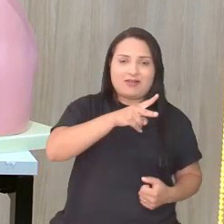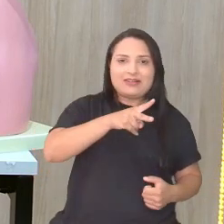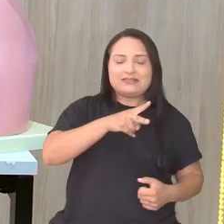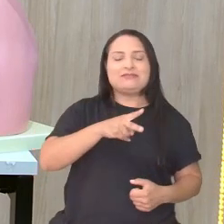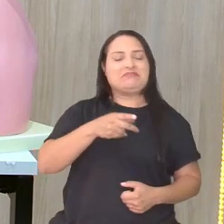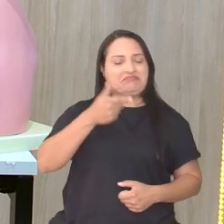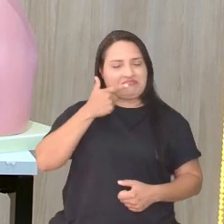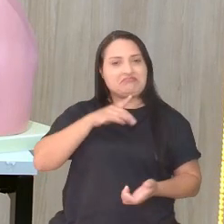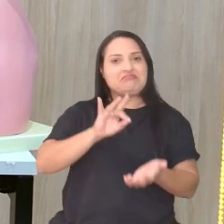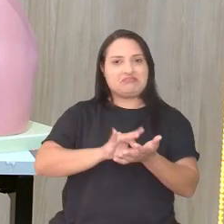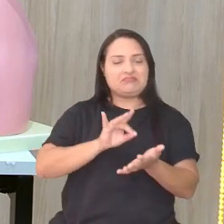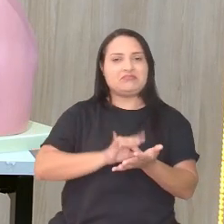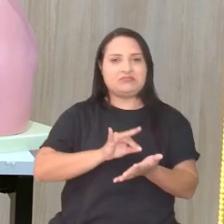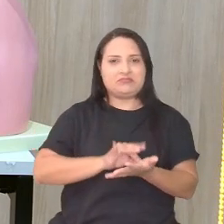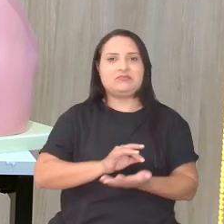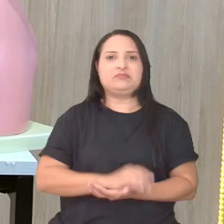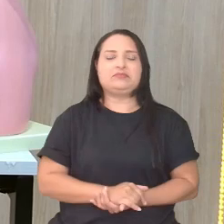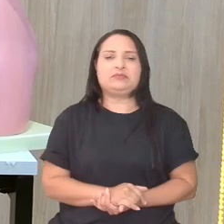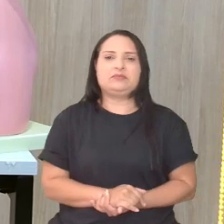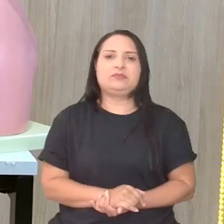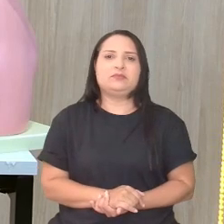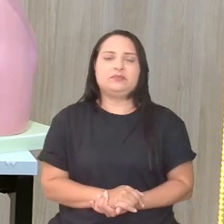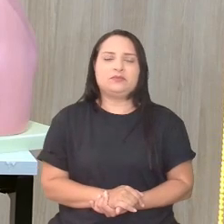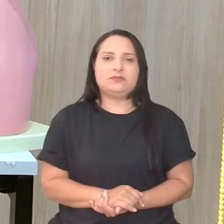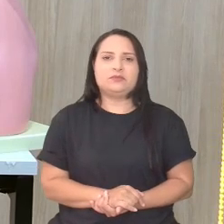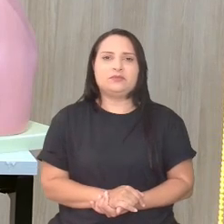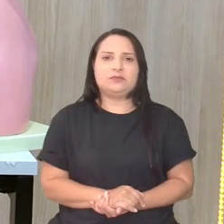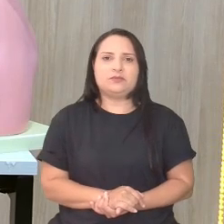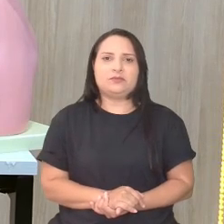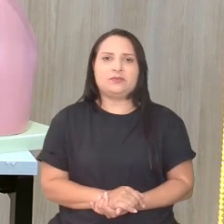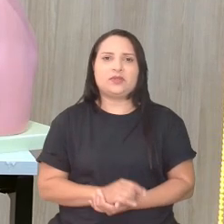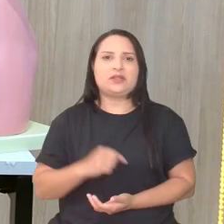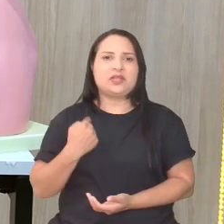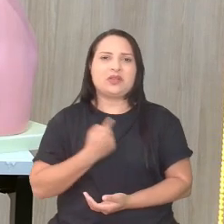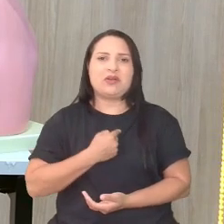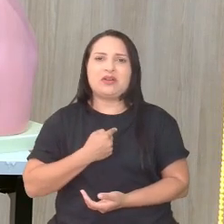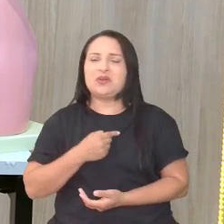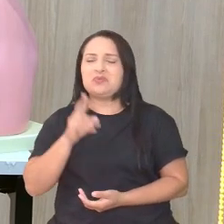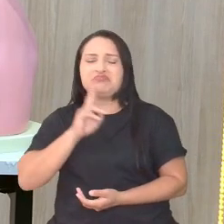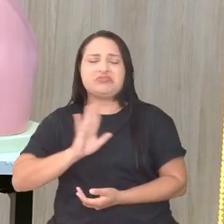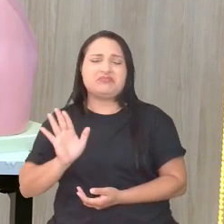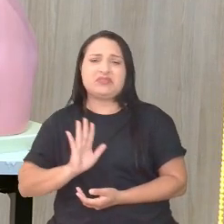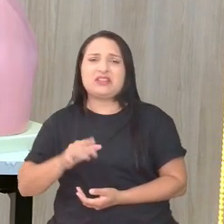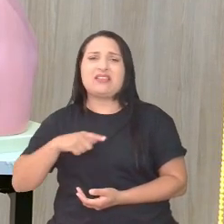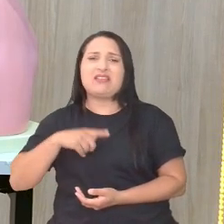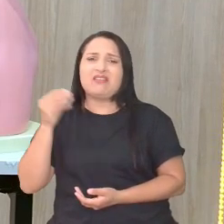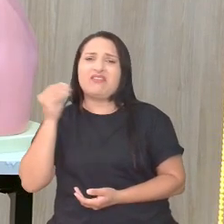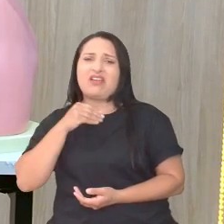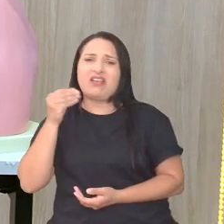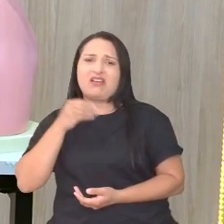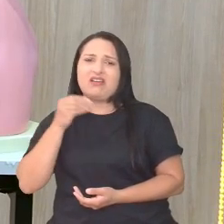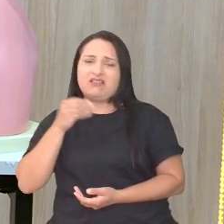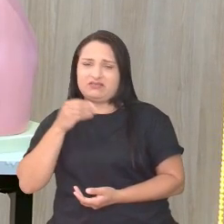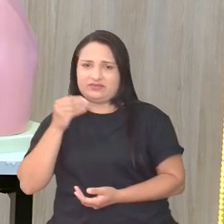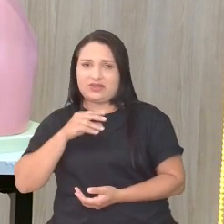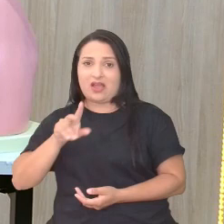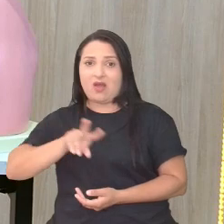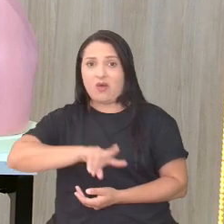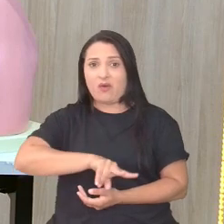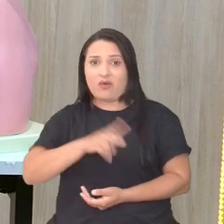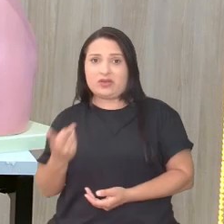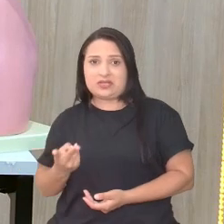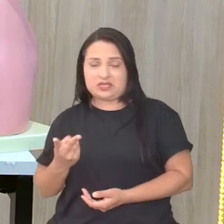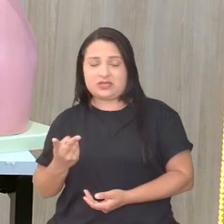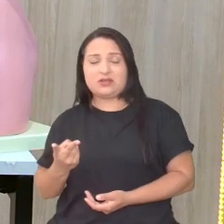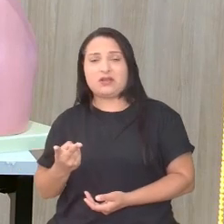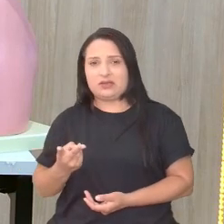assim, pronto a realizar mais funções. Quando a gente não usa muito, é que ele vai ficar flácido. Né? É o inverso do elástico que